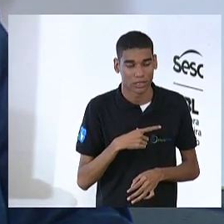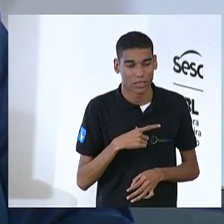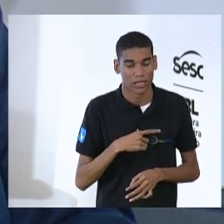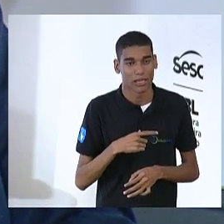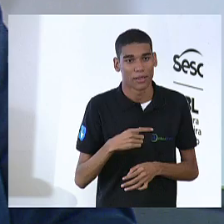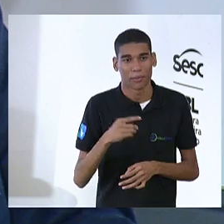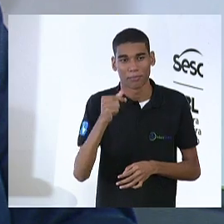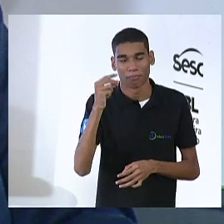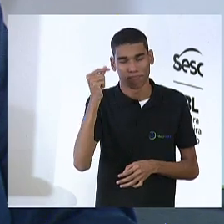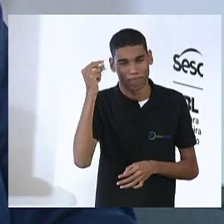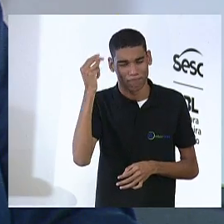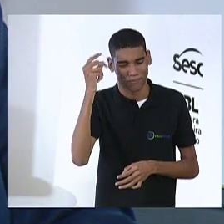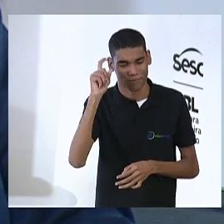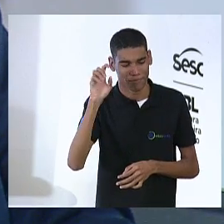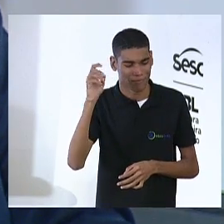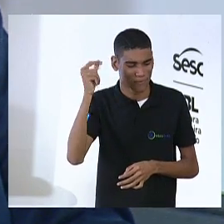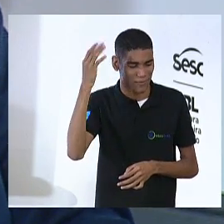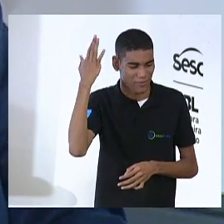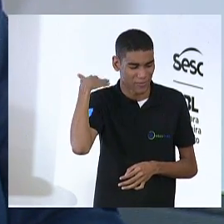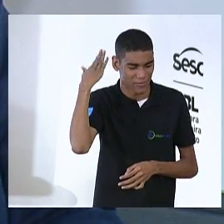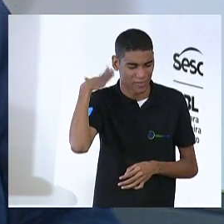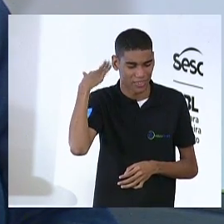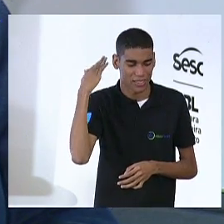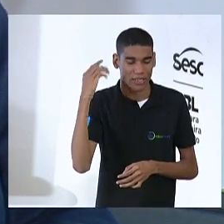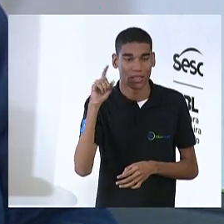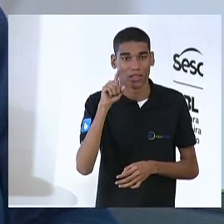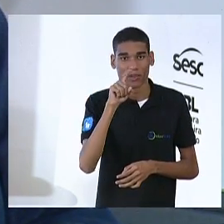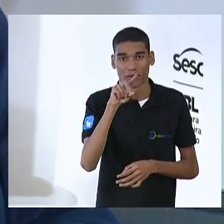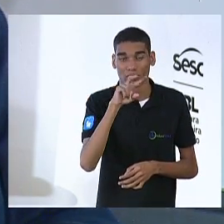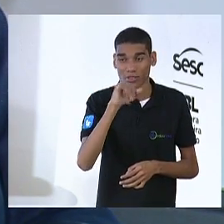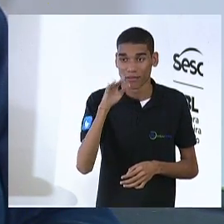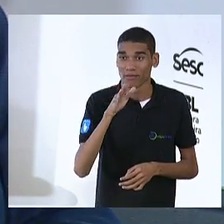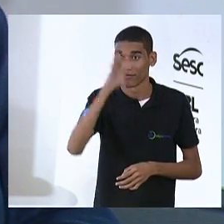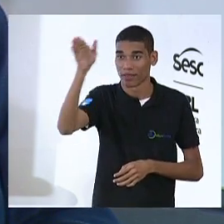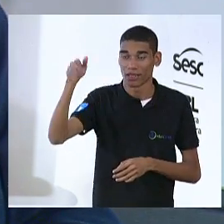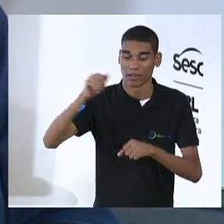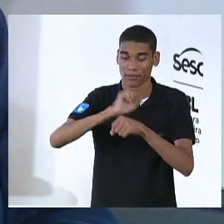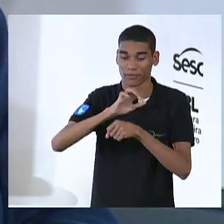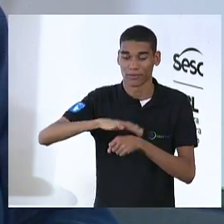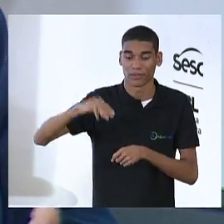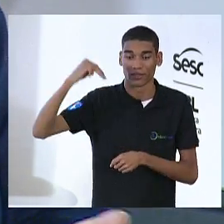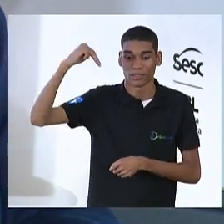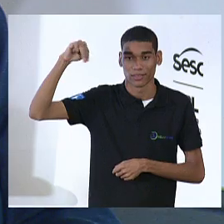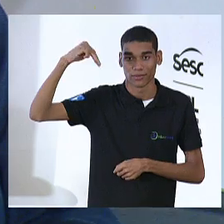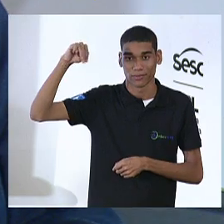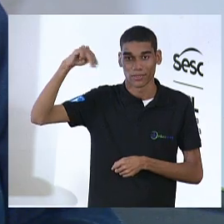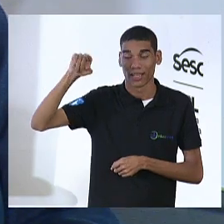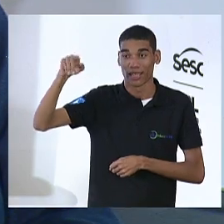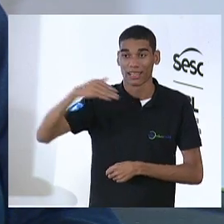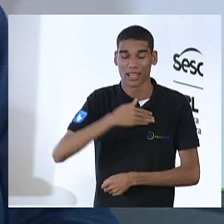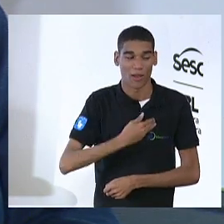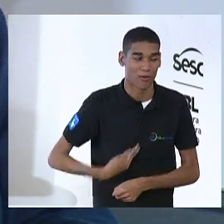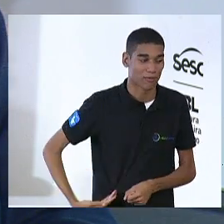dinossauros, né? Quer dizer, você vai para o Maranhão, ali a ditadura nunca parou, meu.